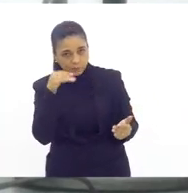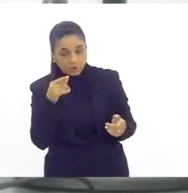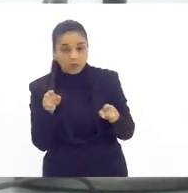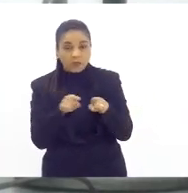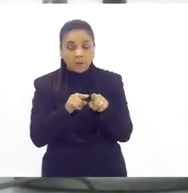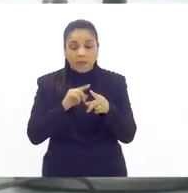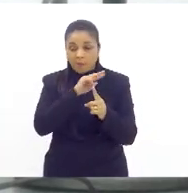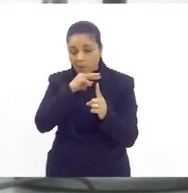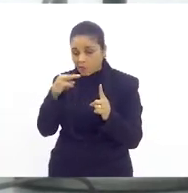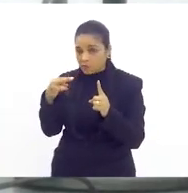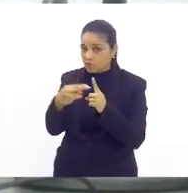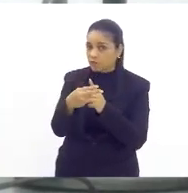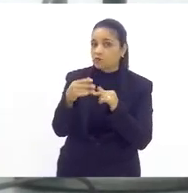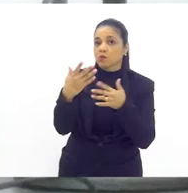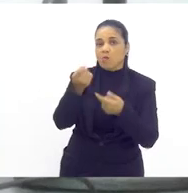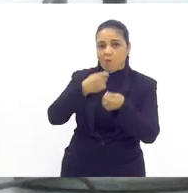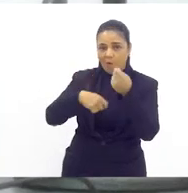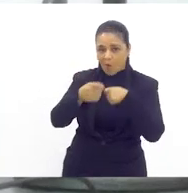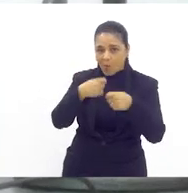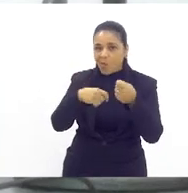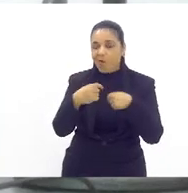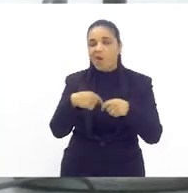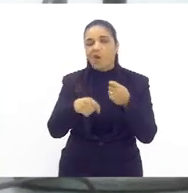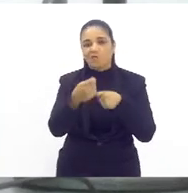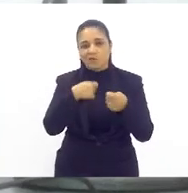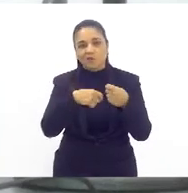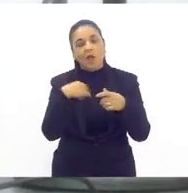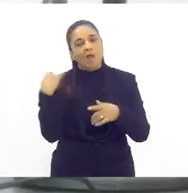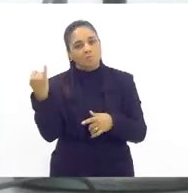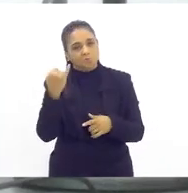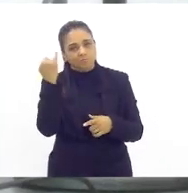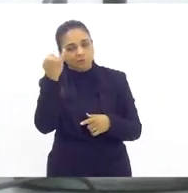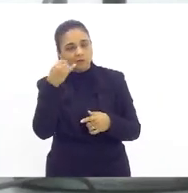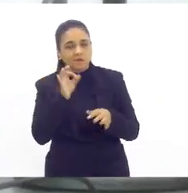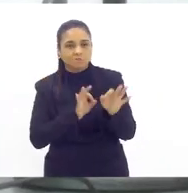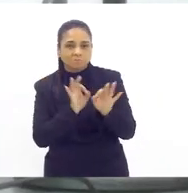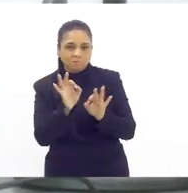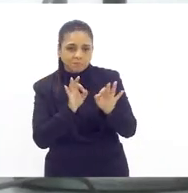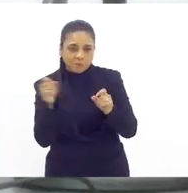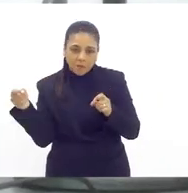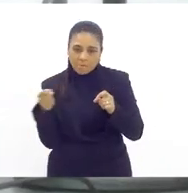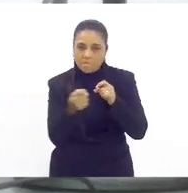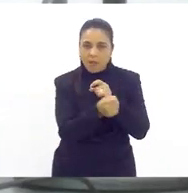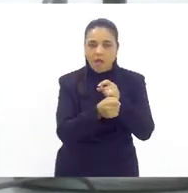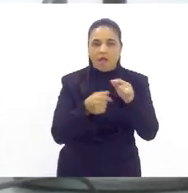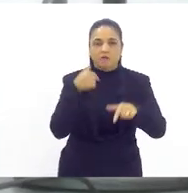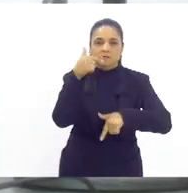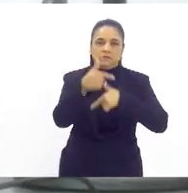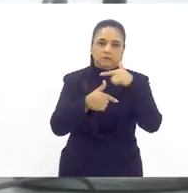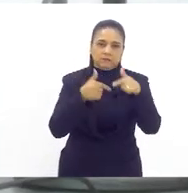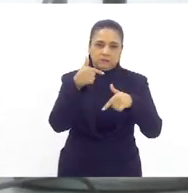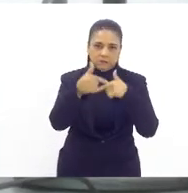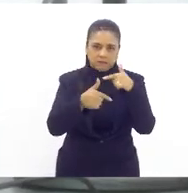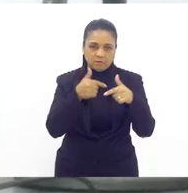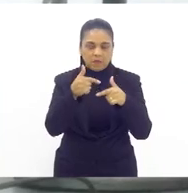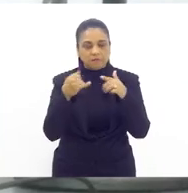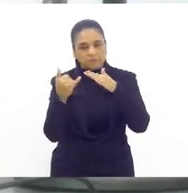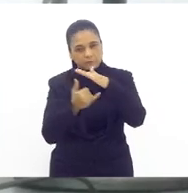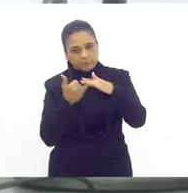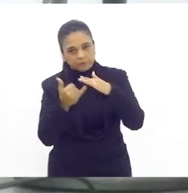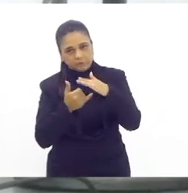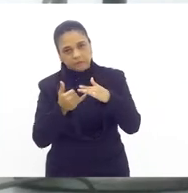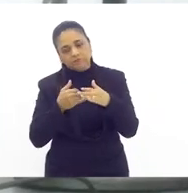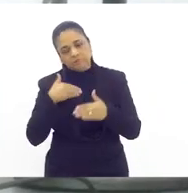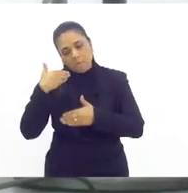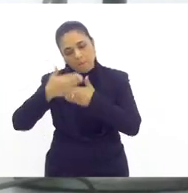ponto de vista econômico por conta dessa importância né na preparação para o ingresso do mercado de trabalho que a fundação vem fazendo aí ao longo